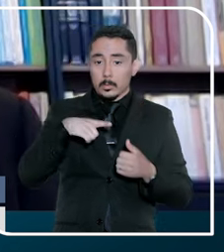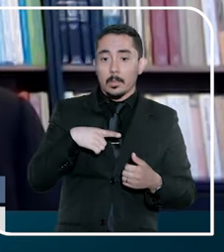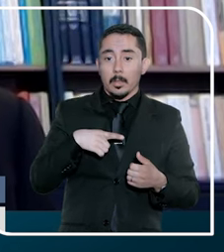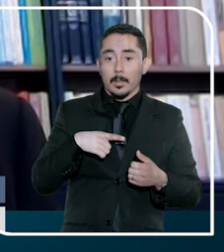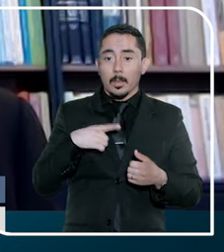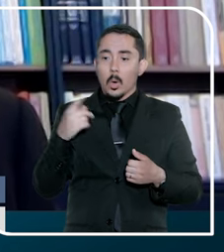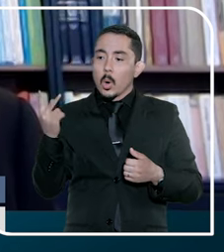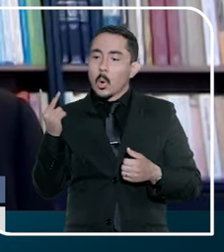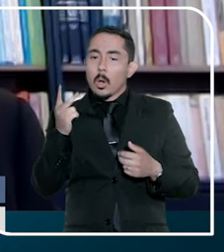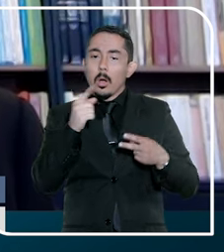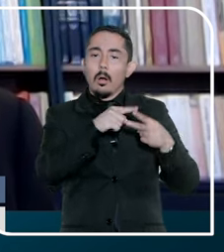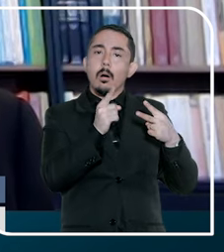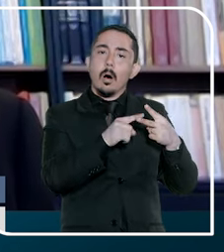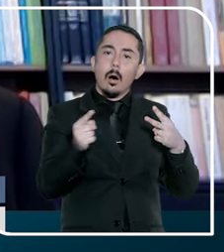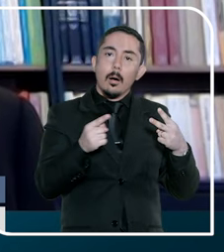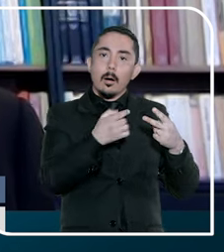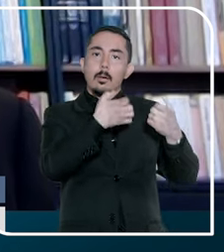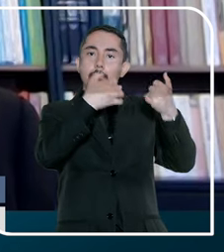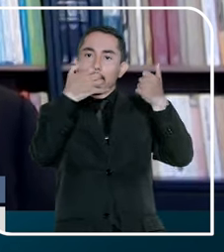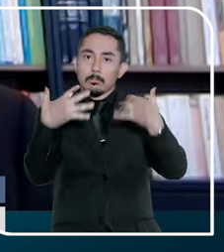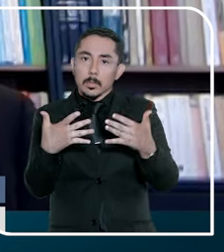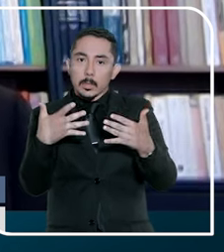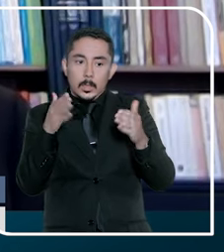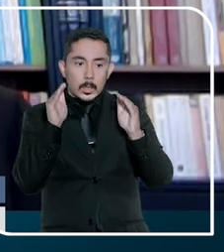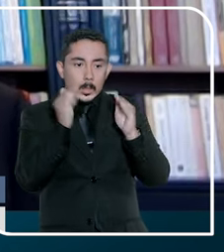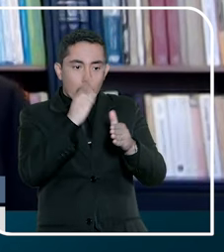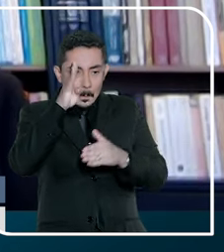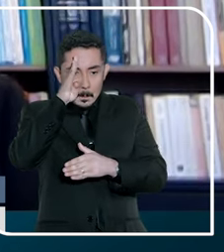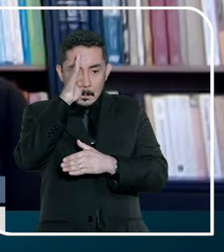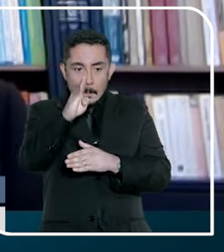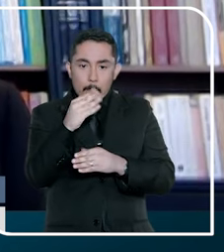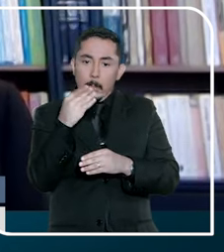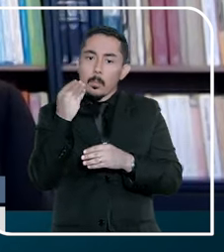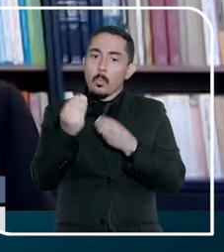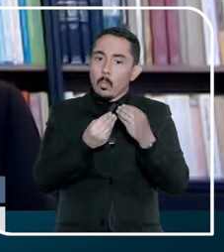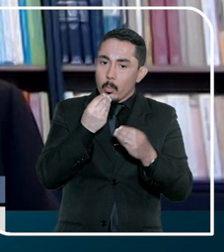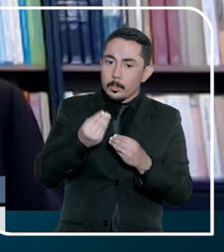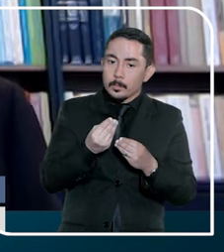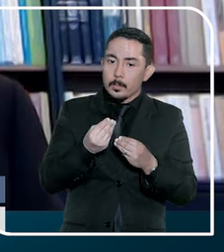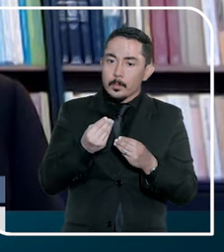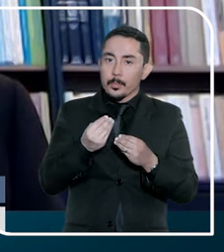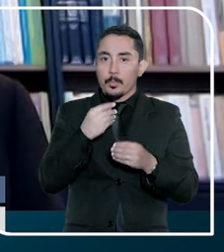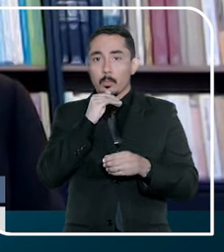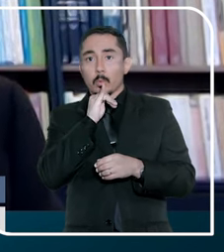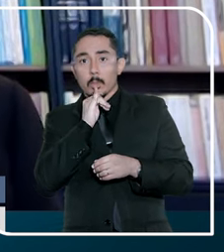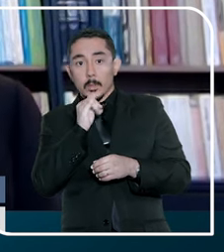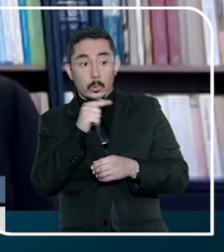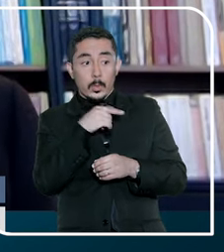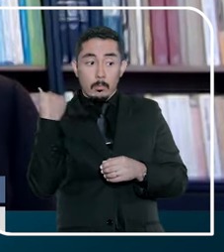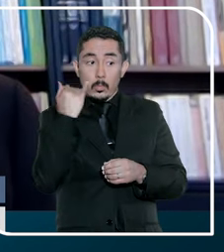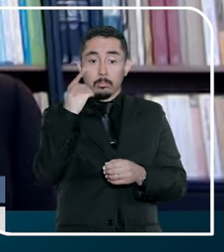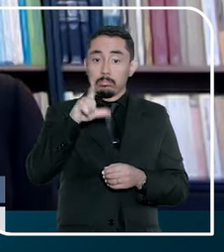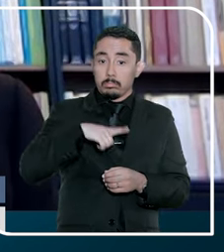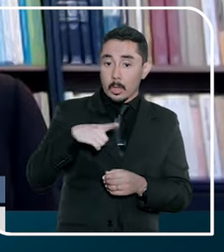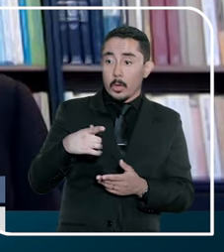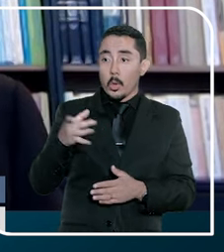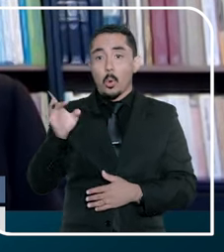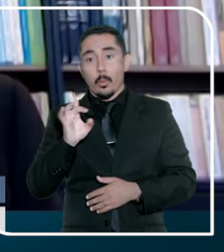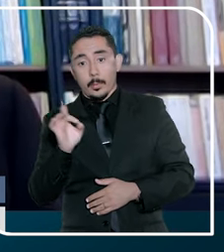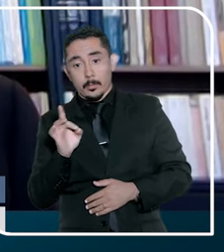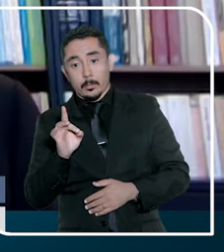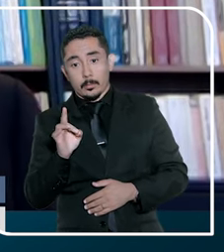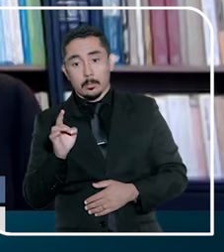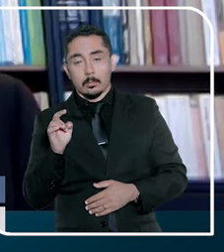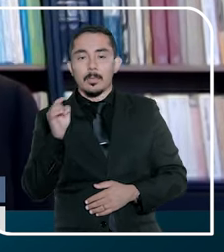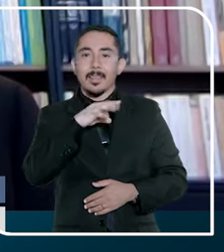são os aspectos que devem ser considerados para definir um fato relevante e a doutrina tem o papel de